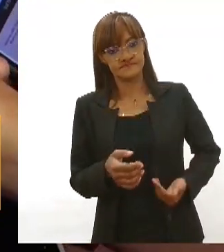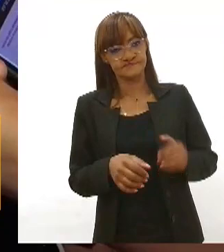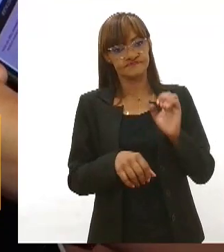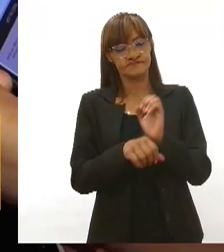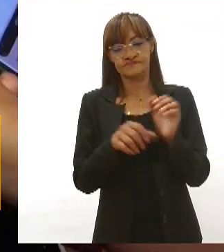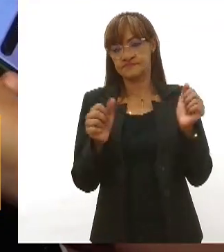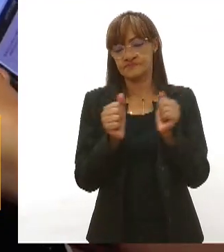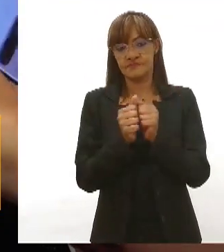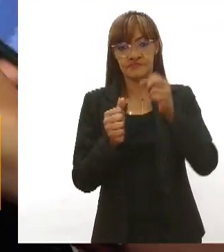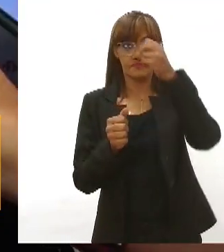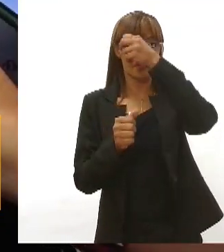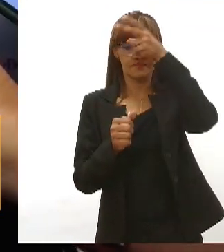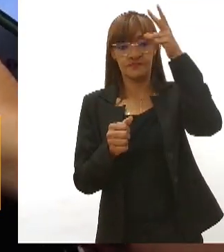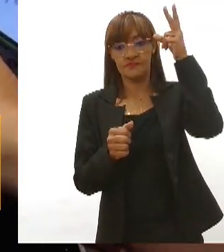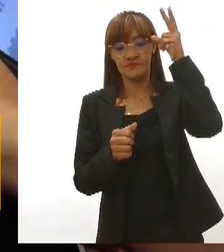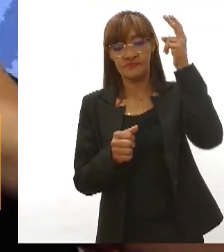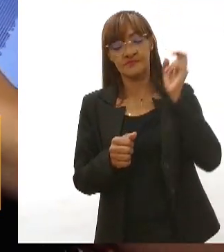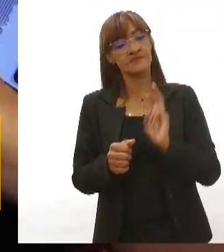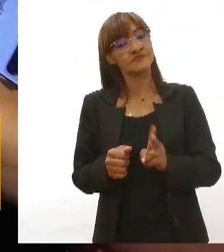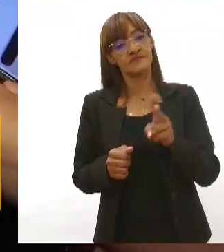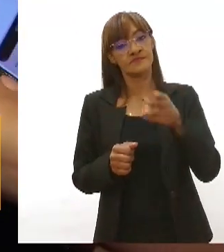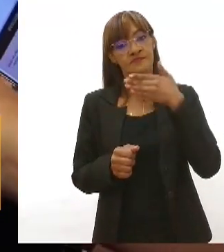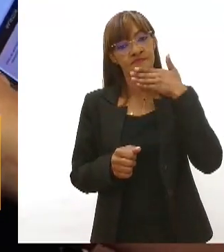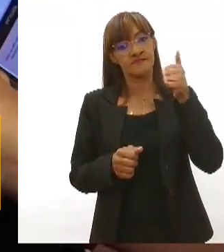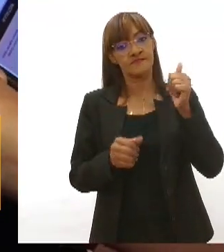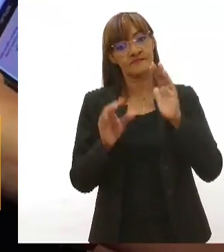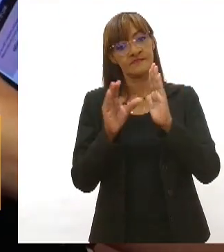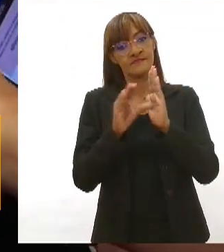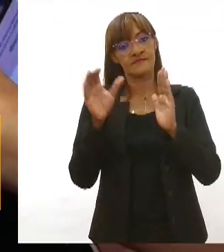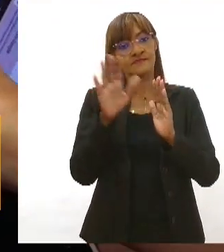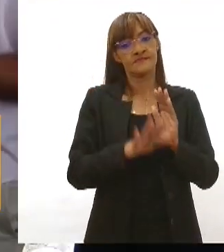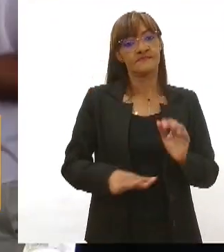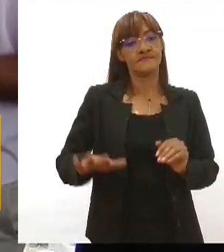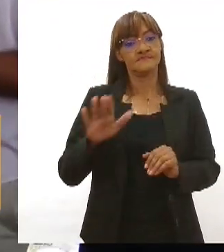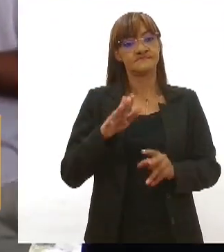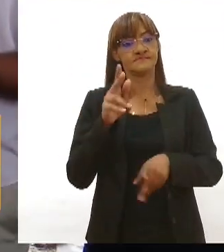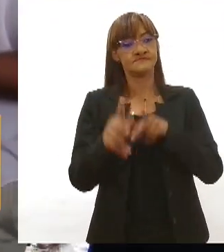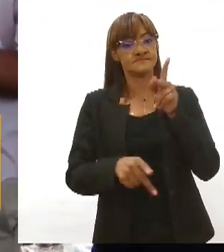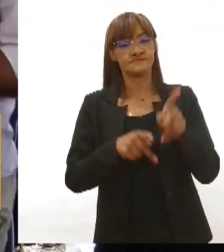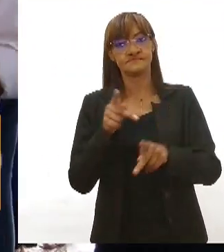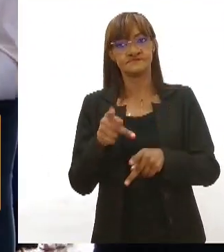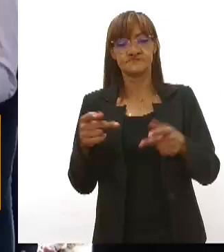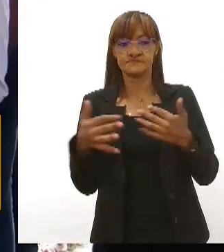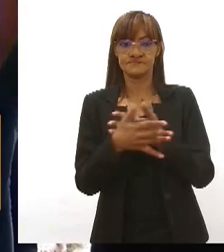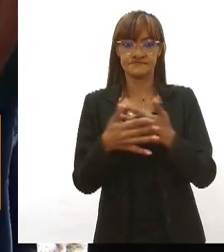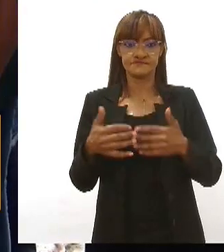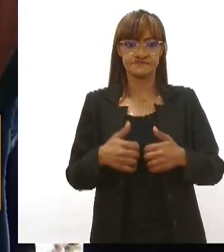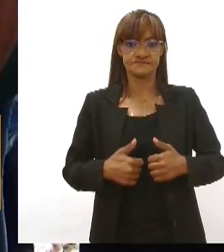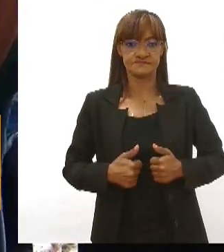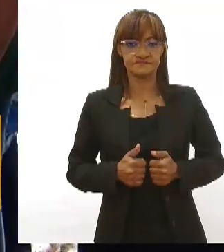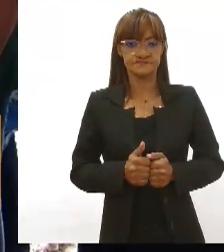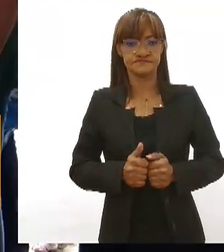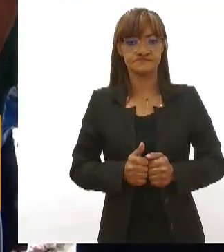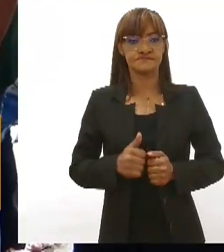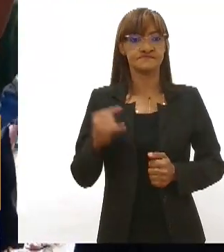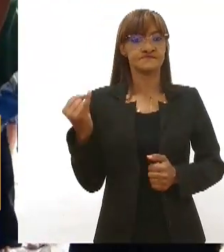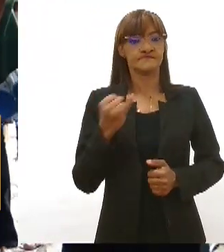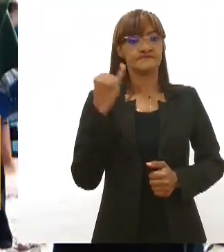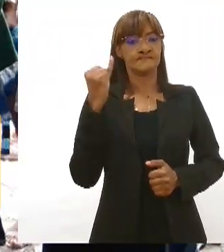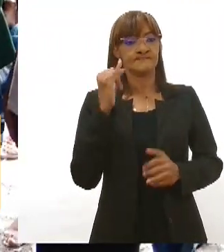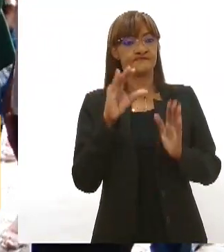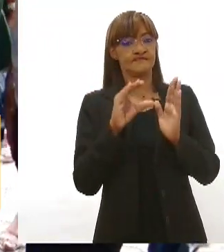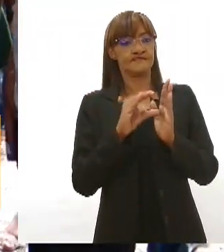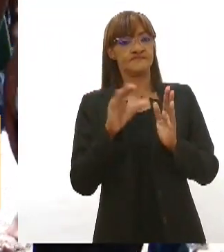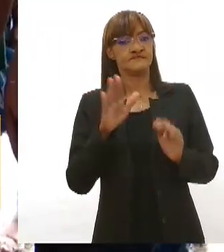beneficiar a comunidade, para beneficiar toda a população dessa cidade. São obras relevantes, obras que a comunidade já espera há